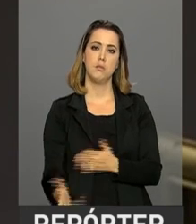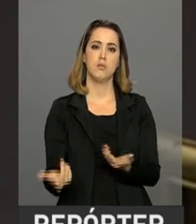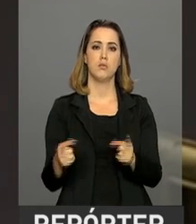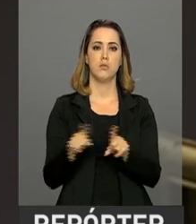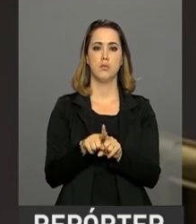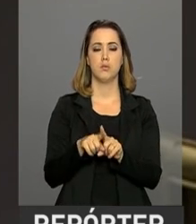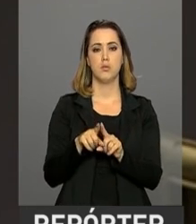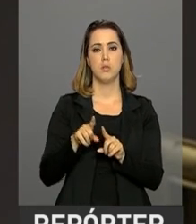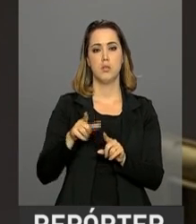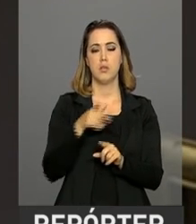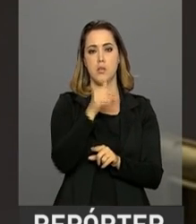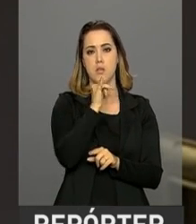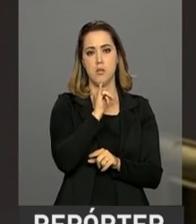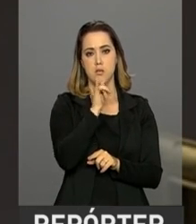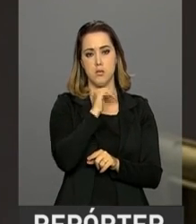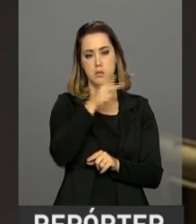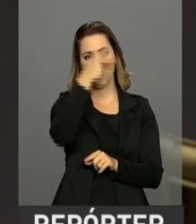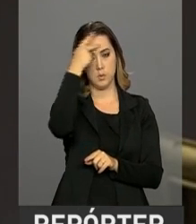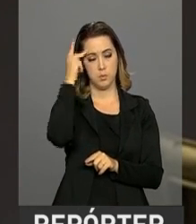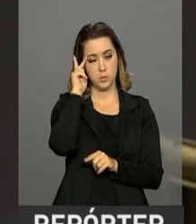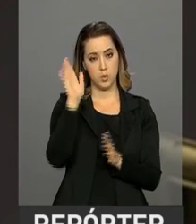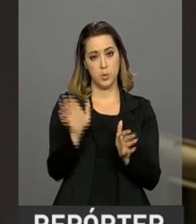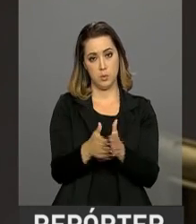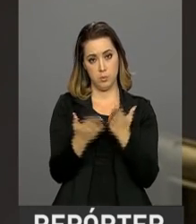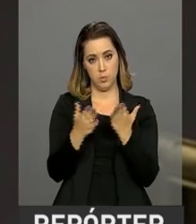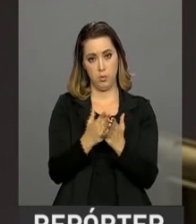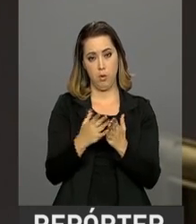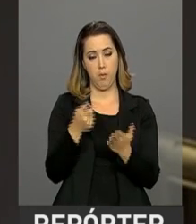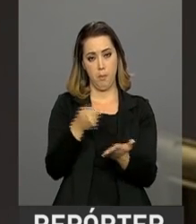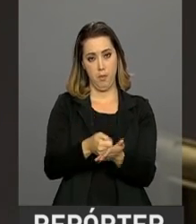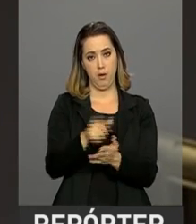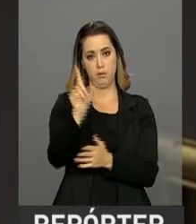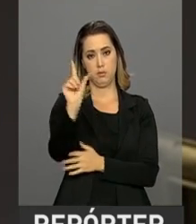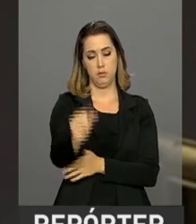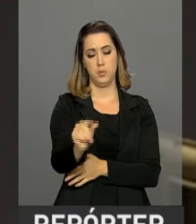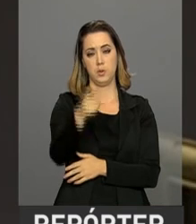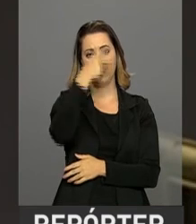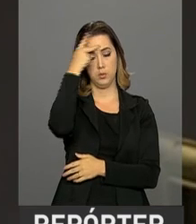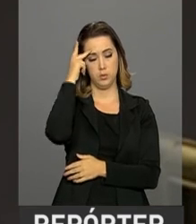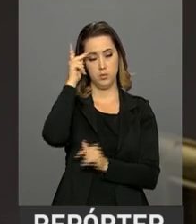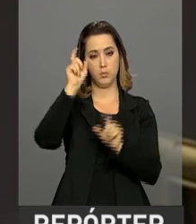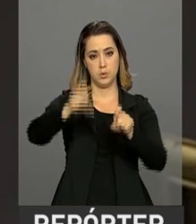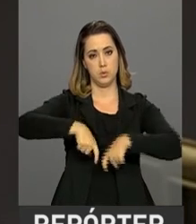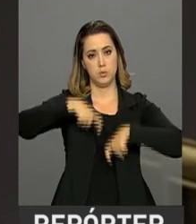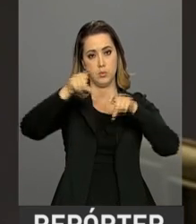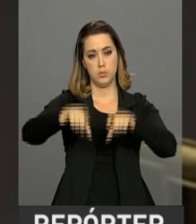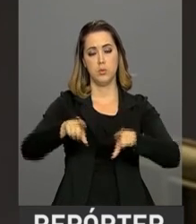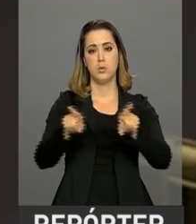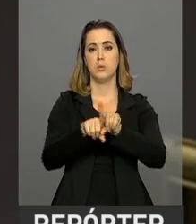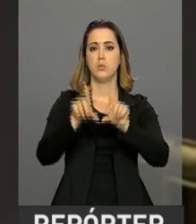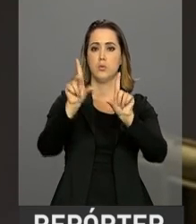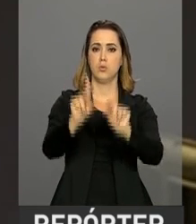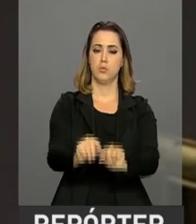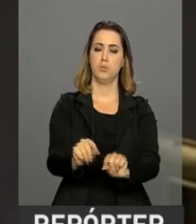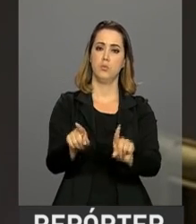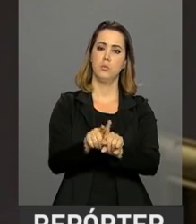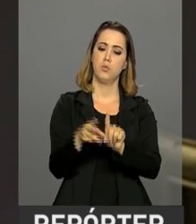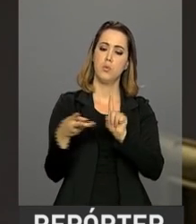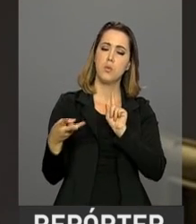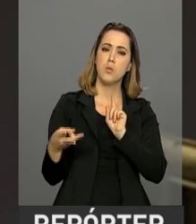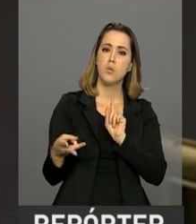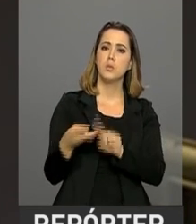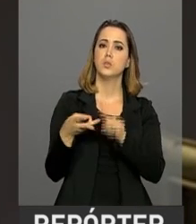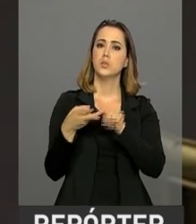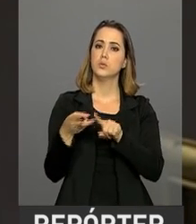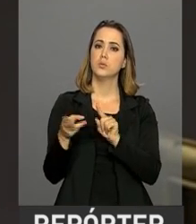classes de consumidores, como consumidores de baixa renda, consumidores rurais e irrigantes. Ele serve também, uma função